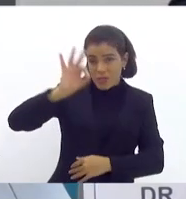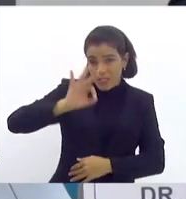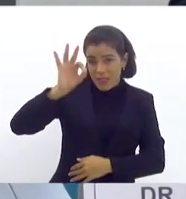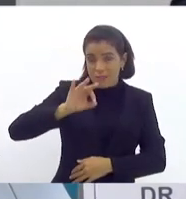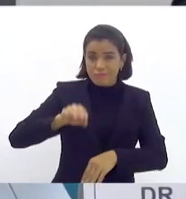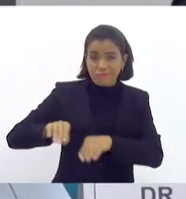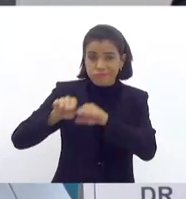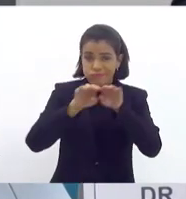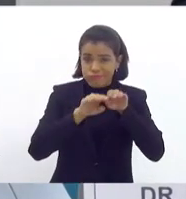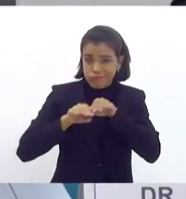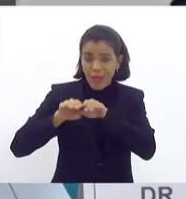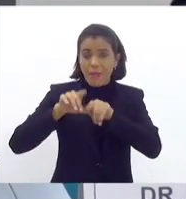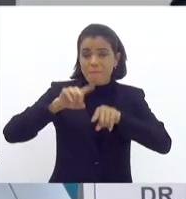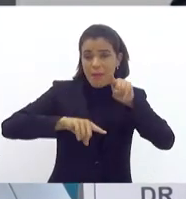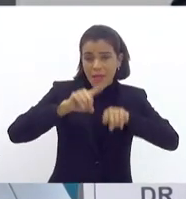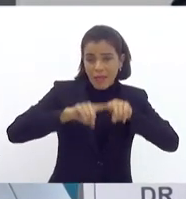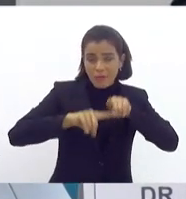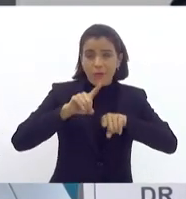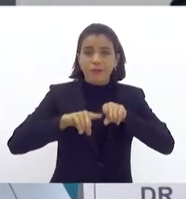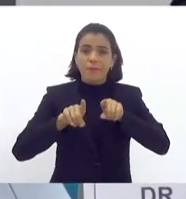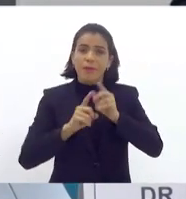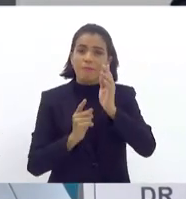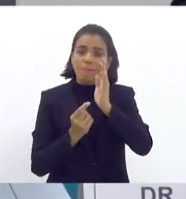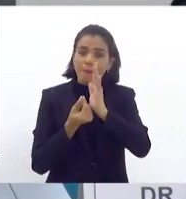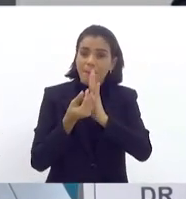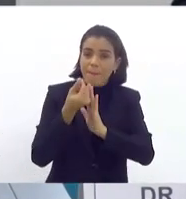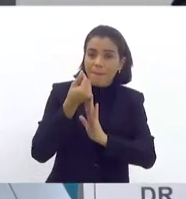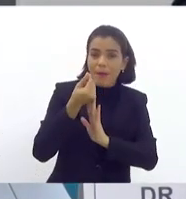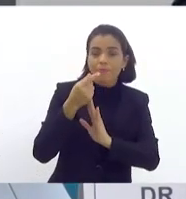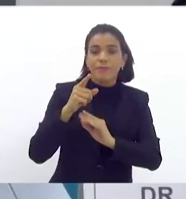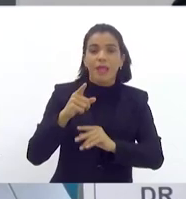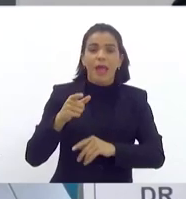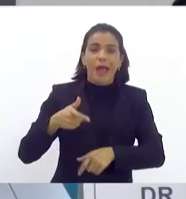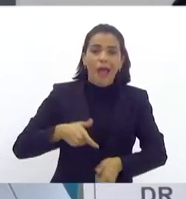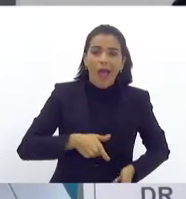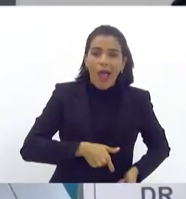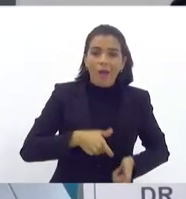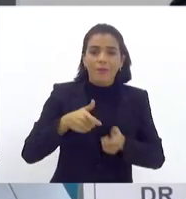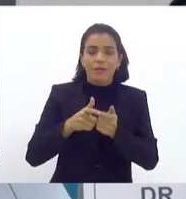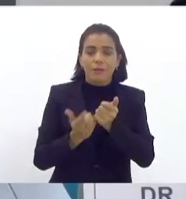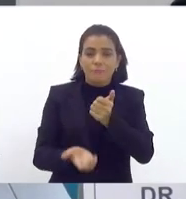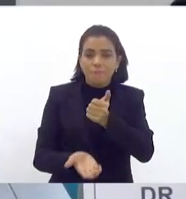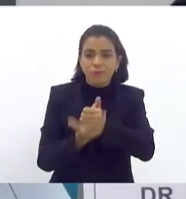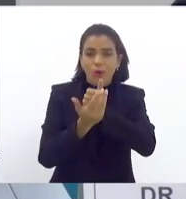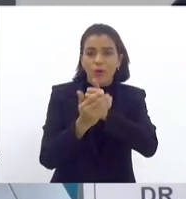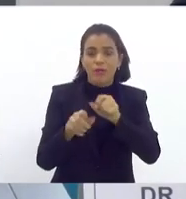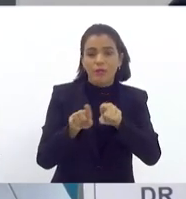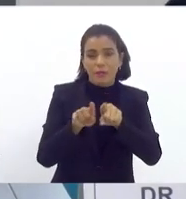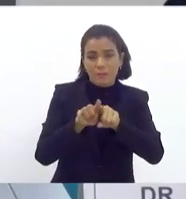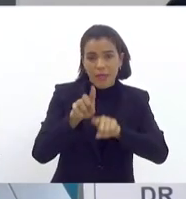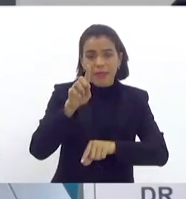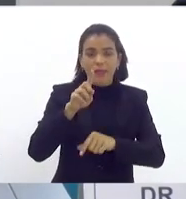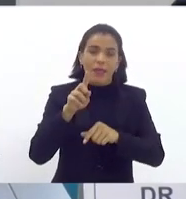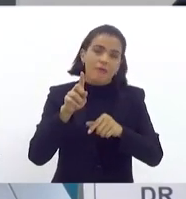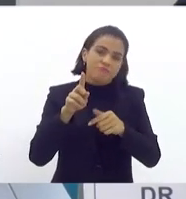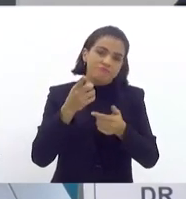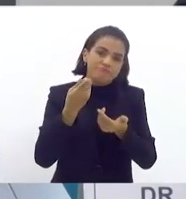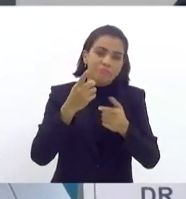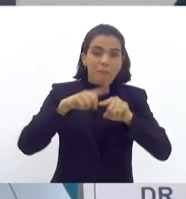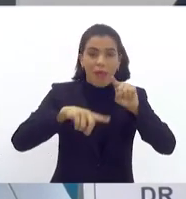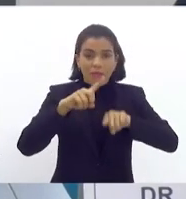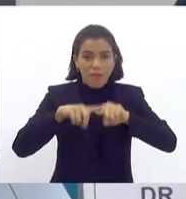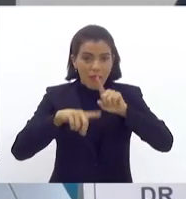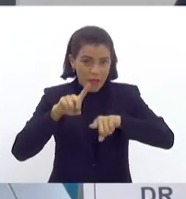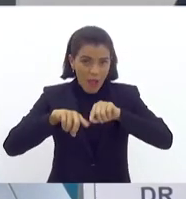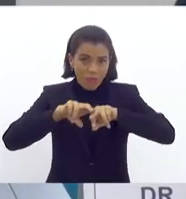de Mercadorias e Serviços, ICMS, nas operações com armas e munições, suas partes e acessórios, evitando